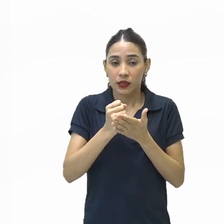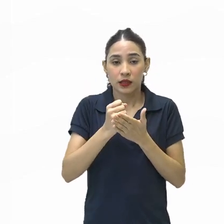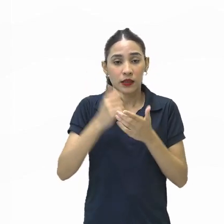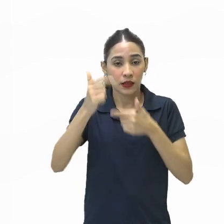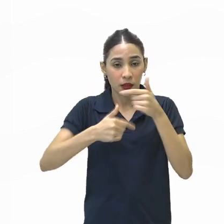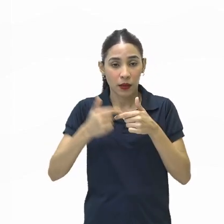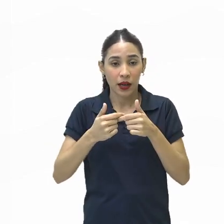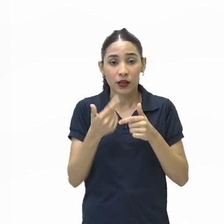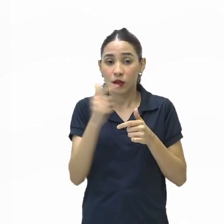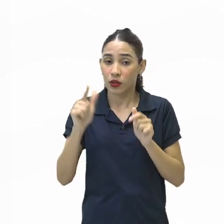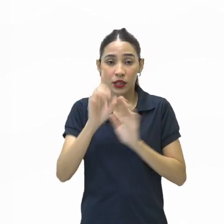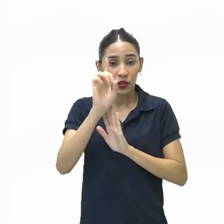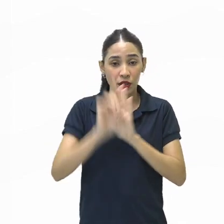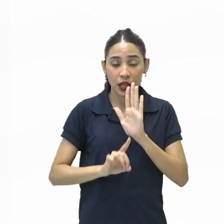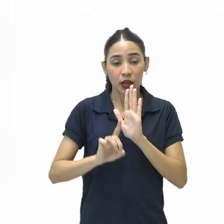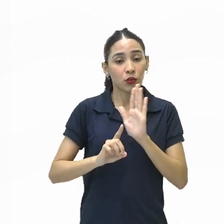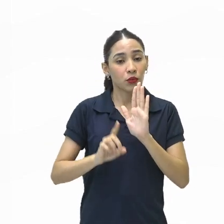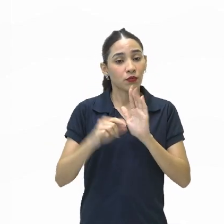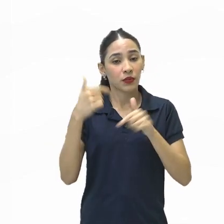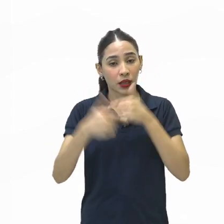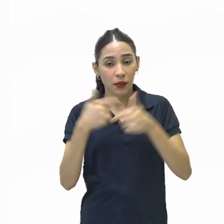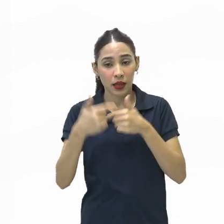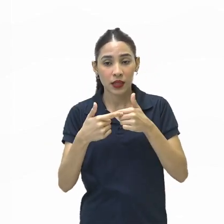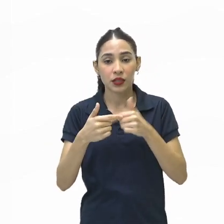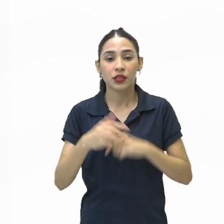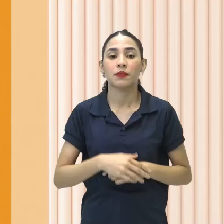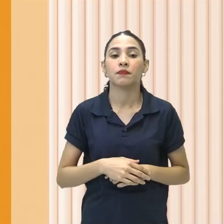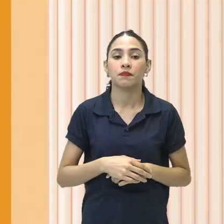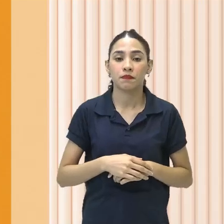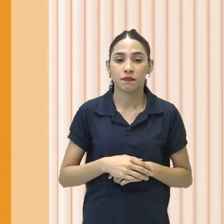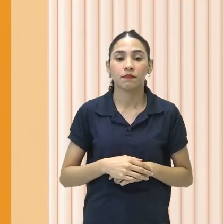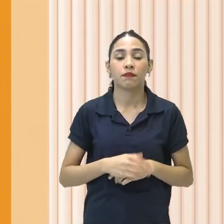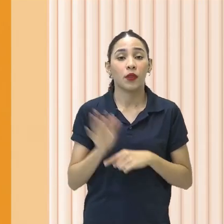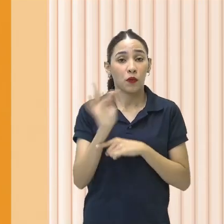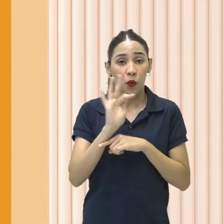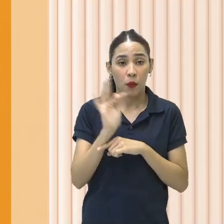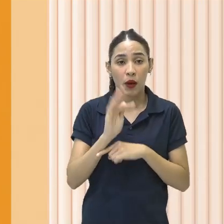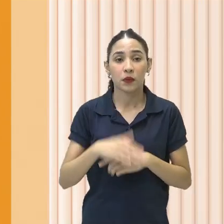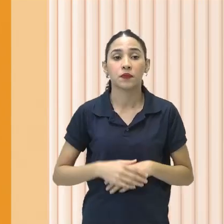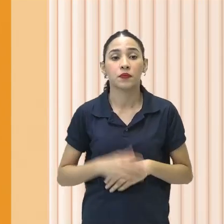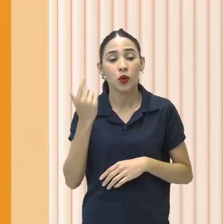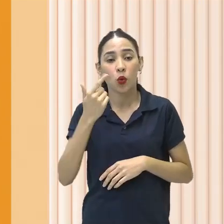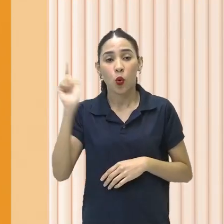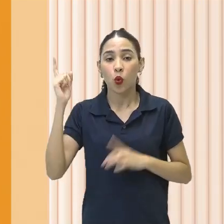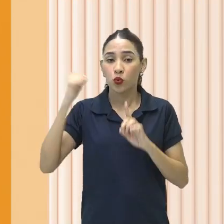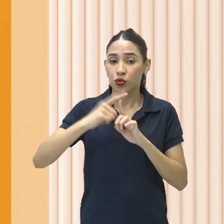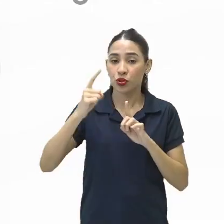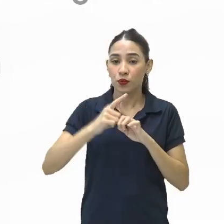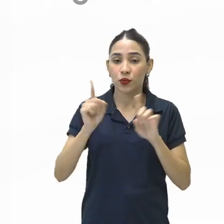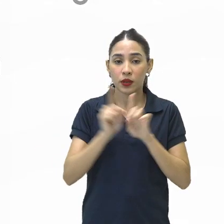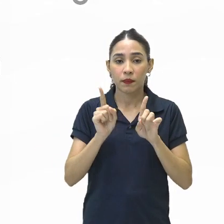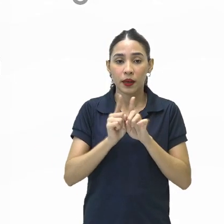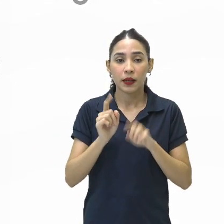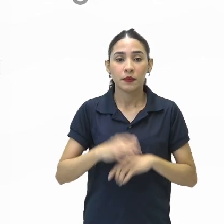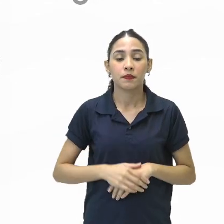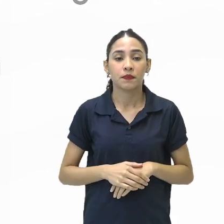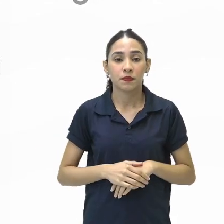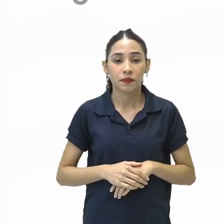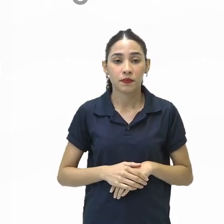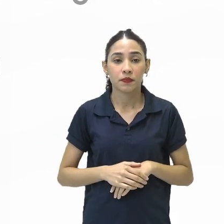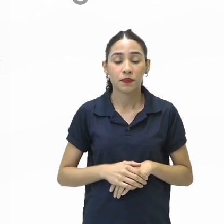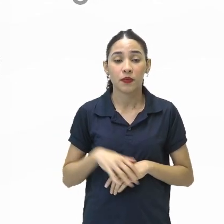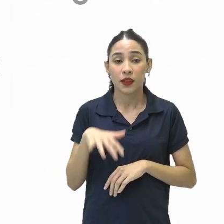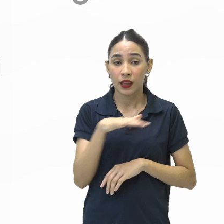direitos trabalhistas, ficando de fora do trabalho formal. Outro tipo também, nós vamos falar que